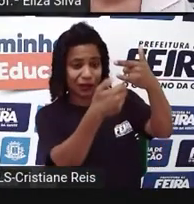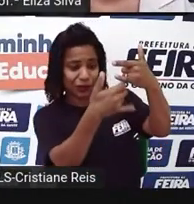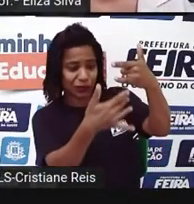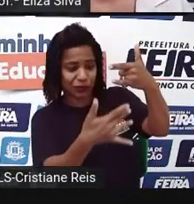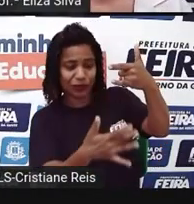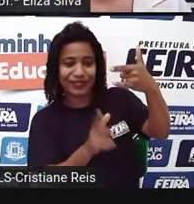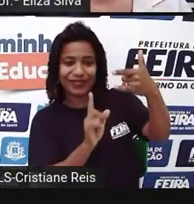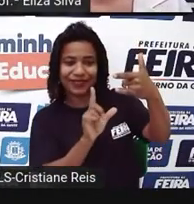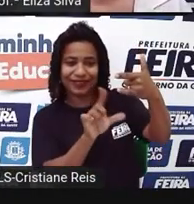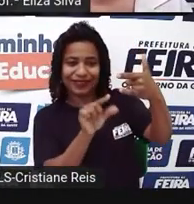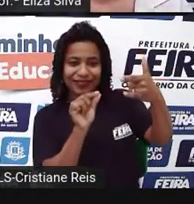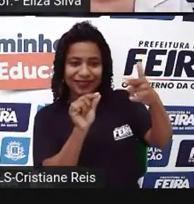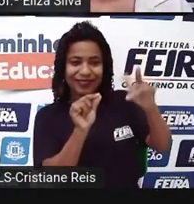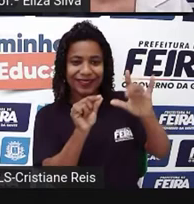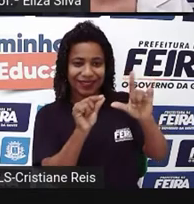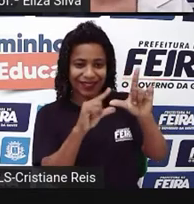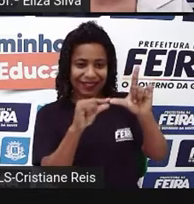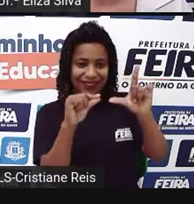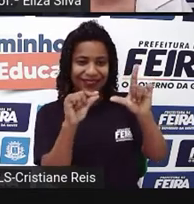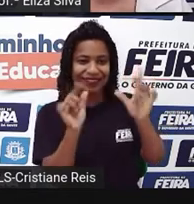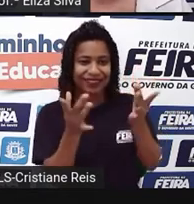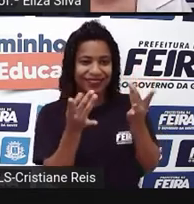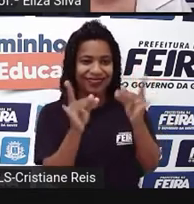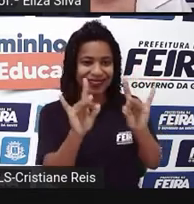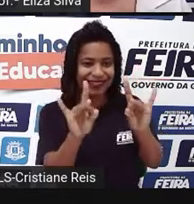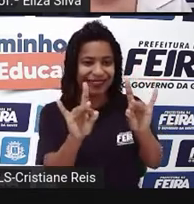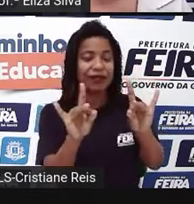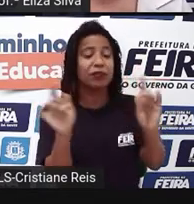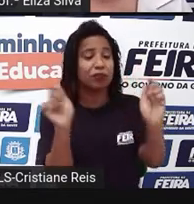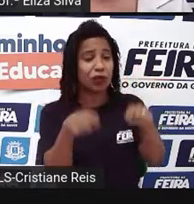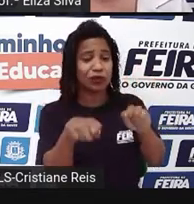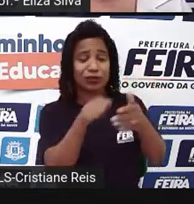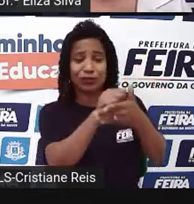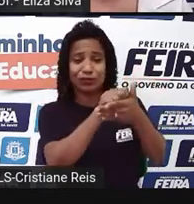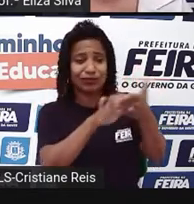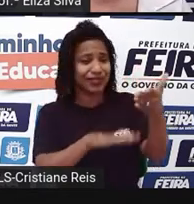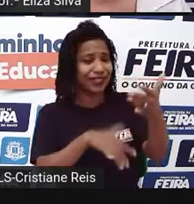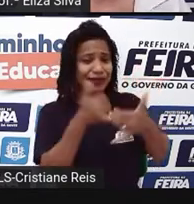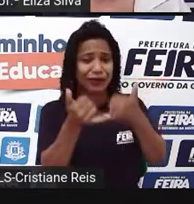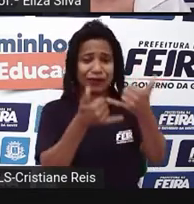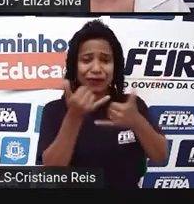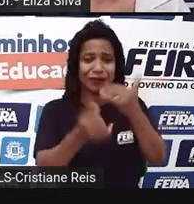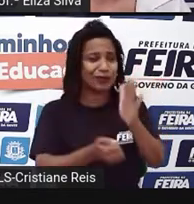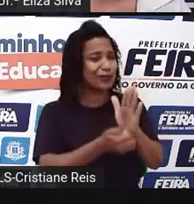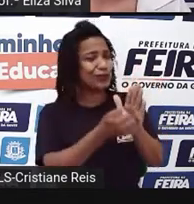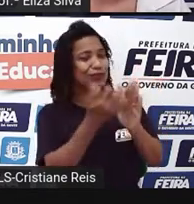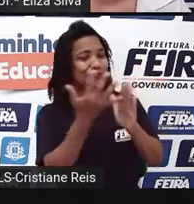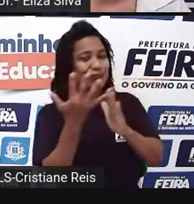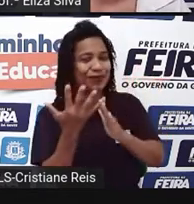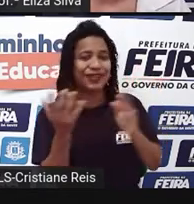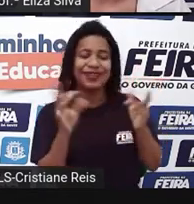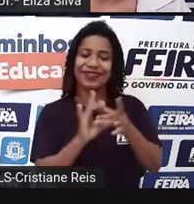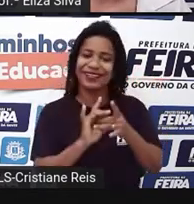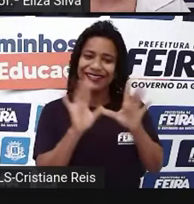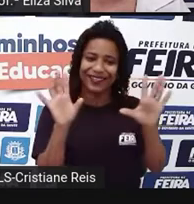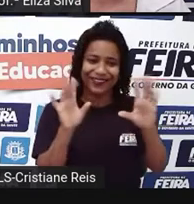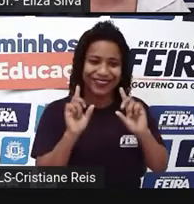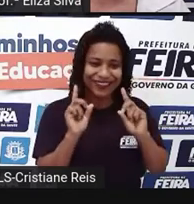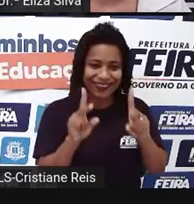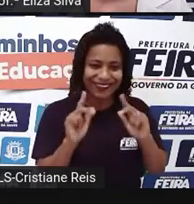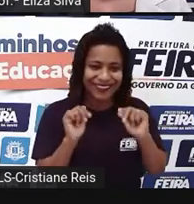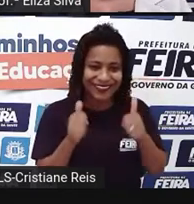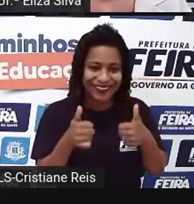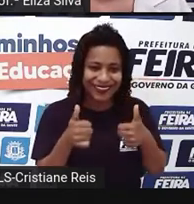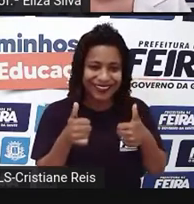acessá-la através do link e realizar esta atividade quantas vezes achar necessário para a sua aprendizagem. Ok,